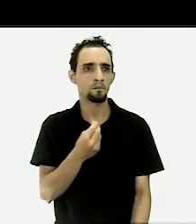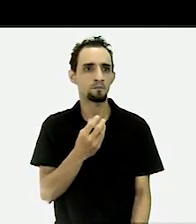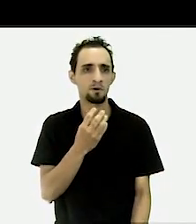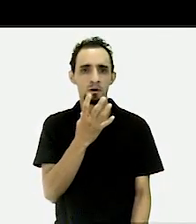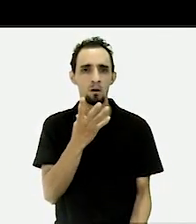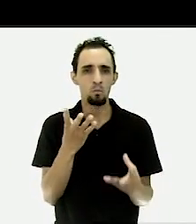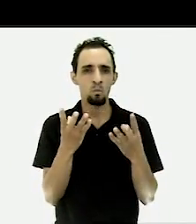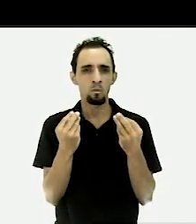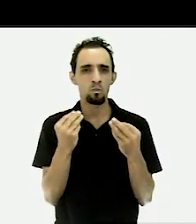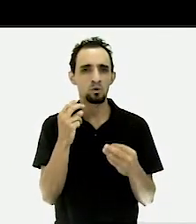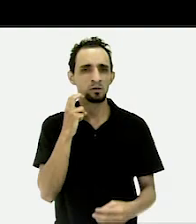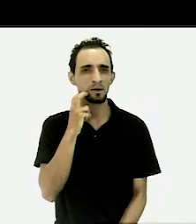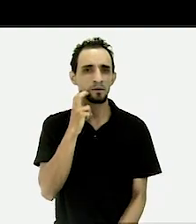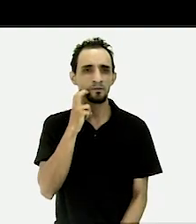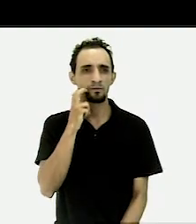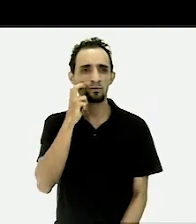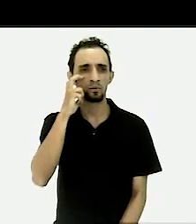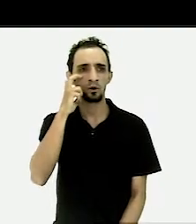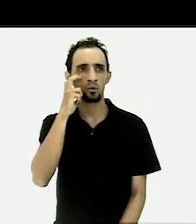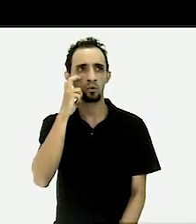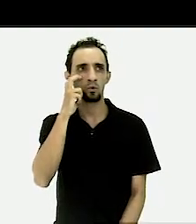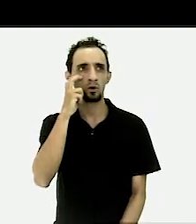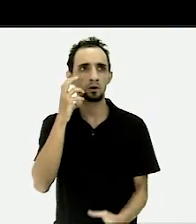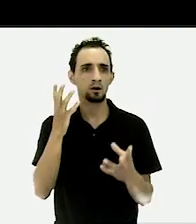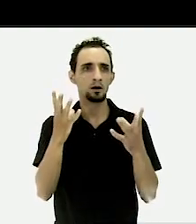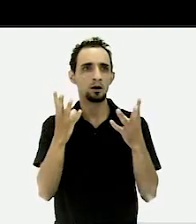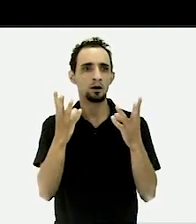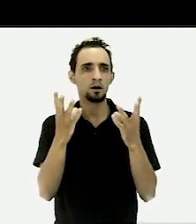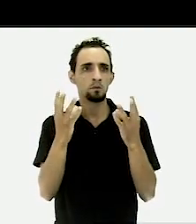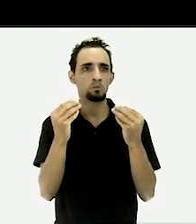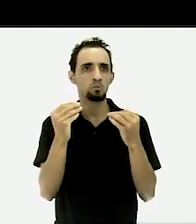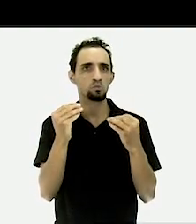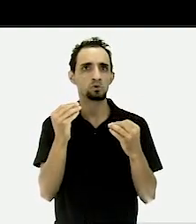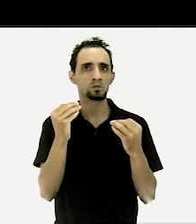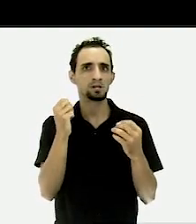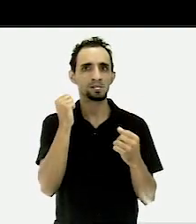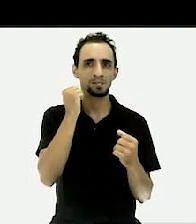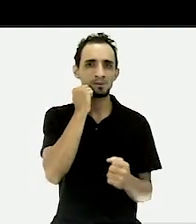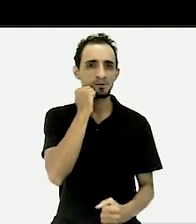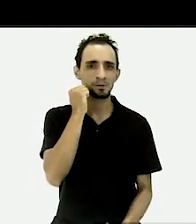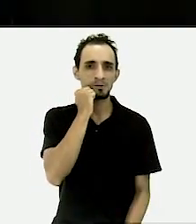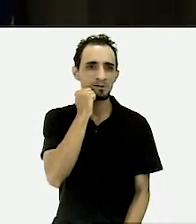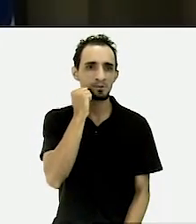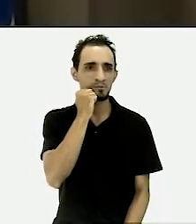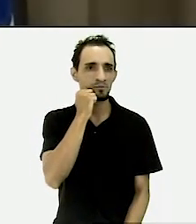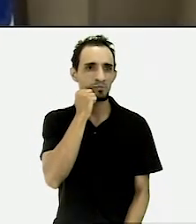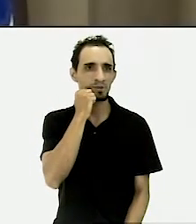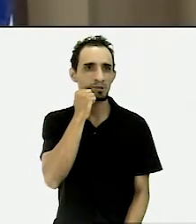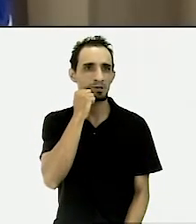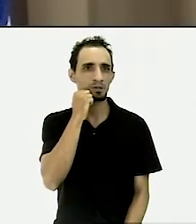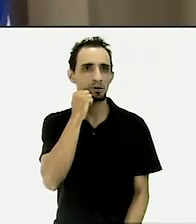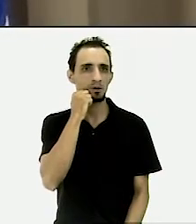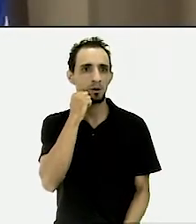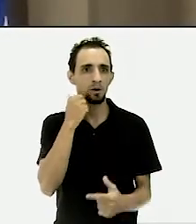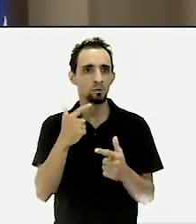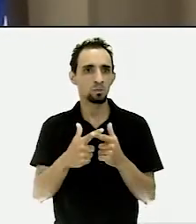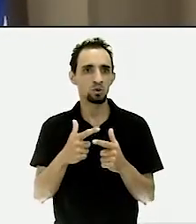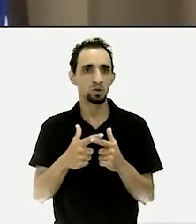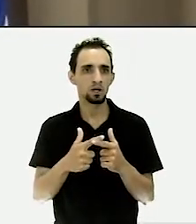fazer. Então, esse é o motivo do meu repúdio. Eu tenho certeza que os nobres estão compreendendo isso que eu estou falando.